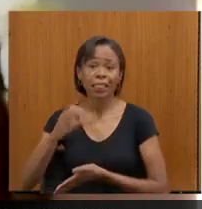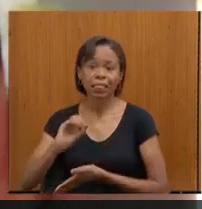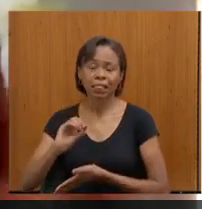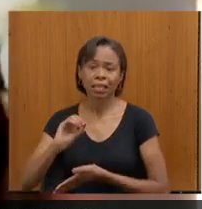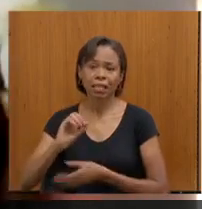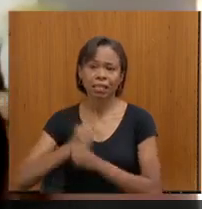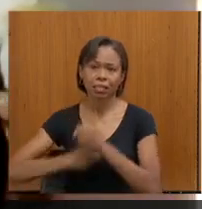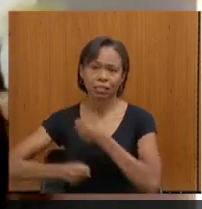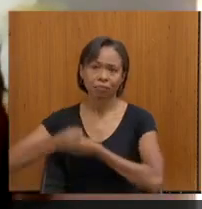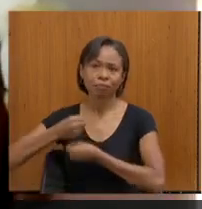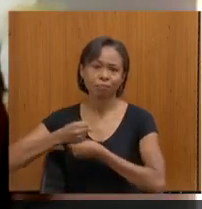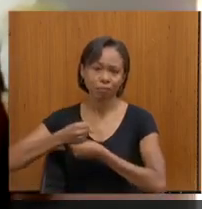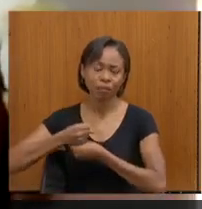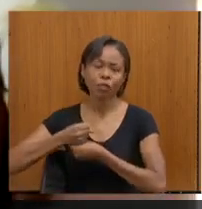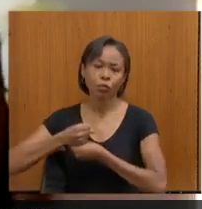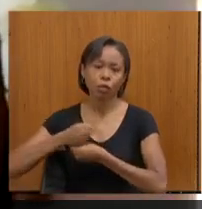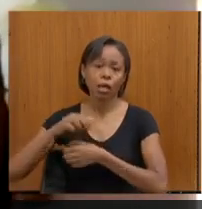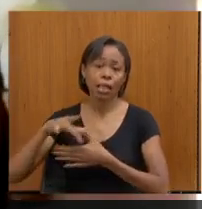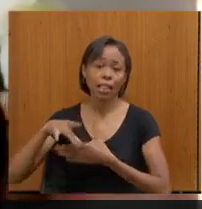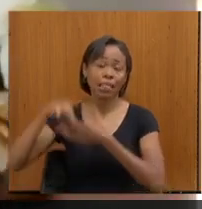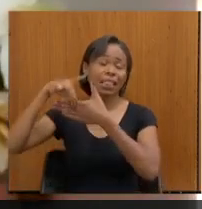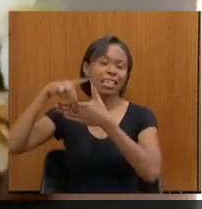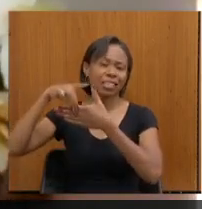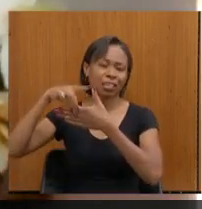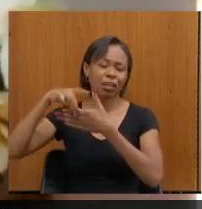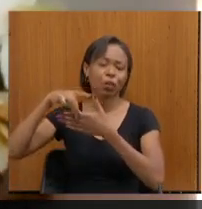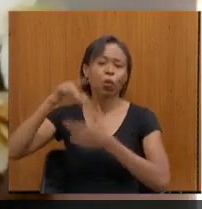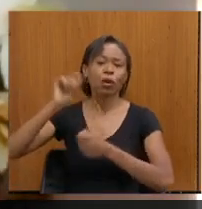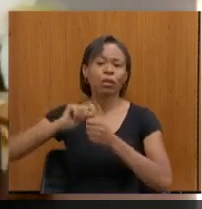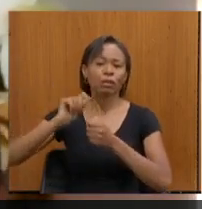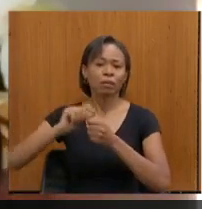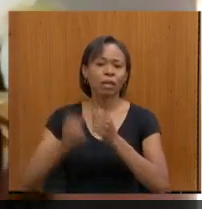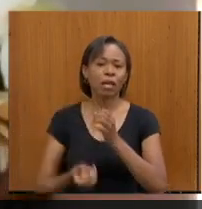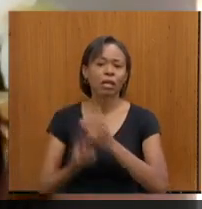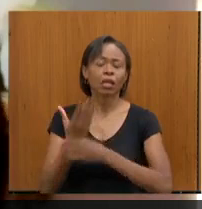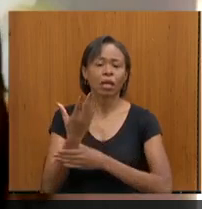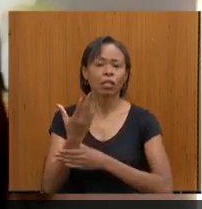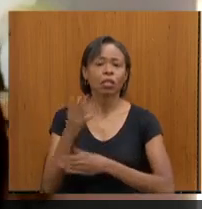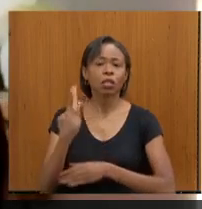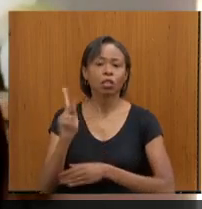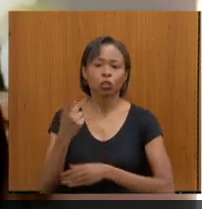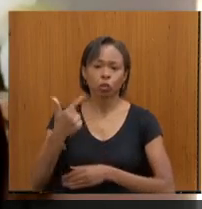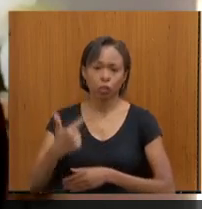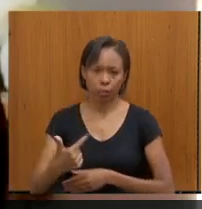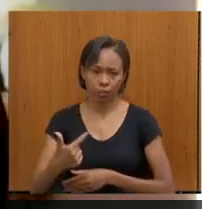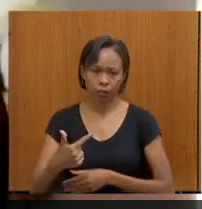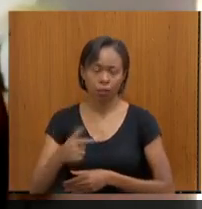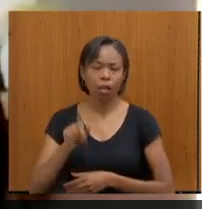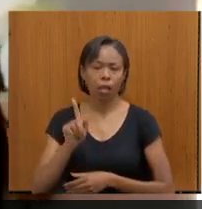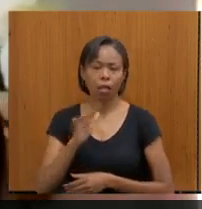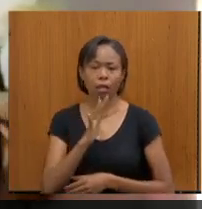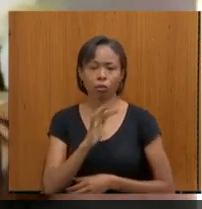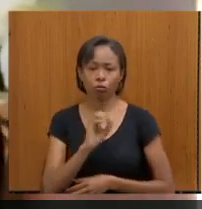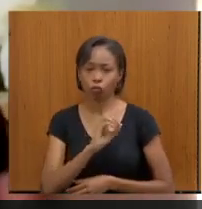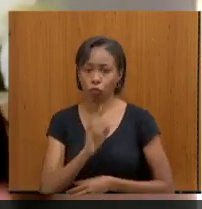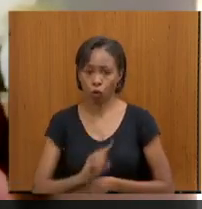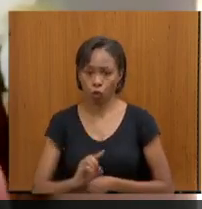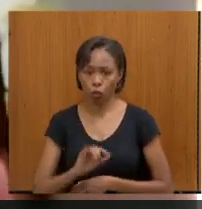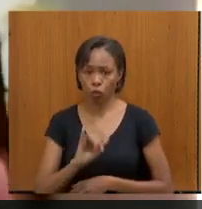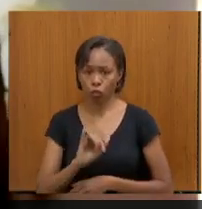a produção de hidrogênio no Itaipu binacional em Foz do Iguaçu então